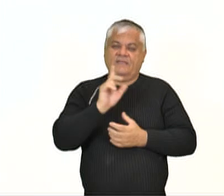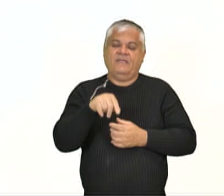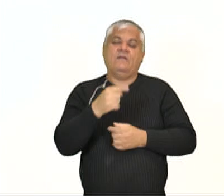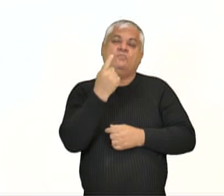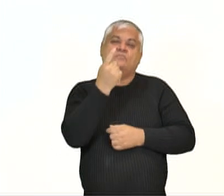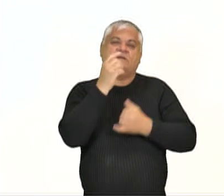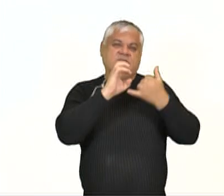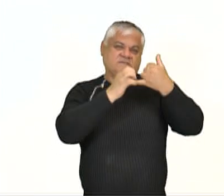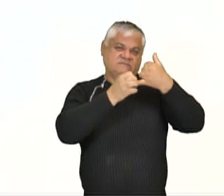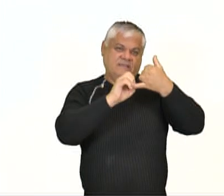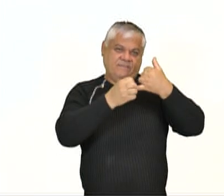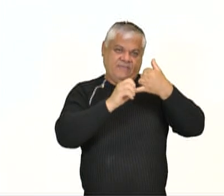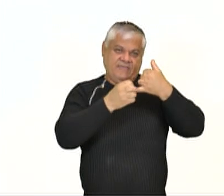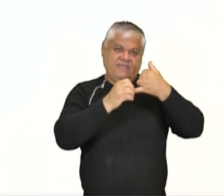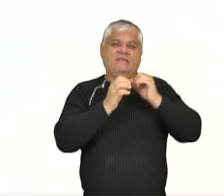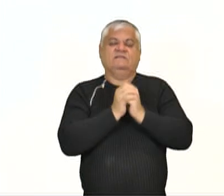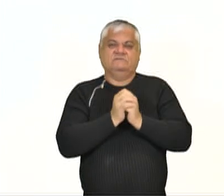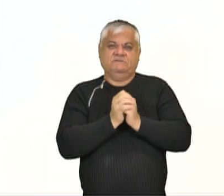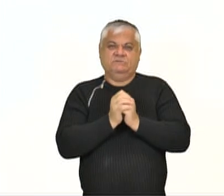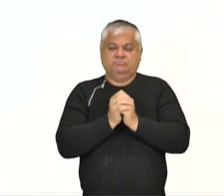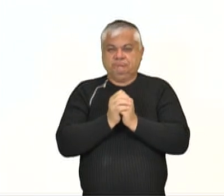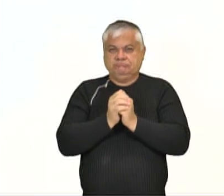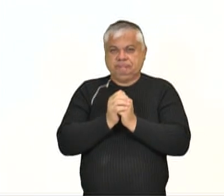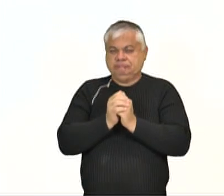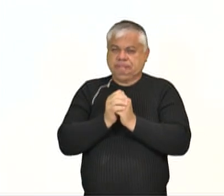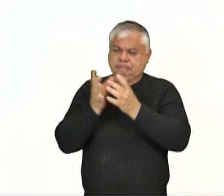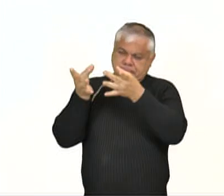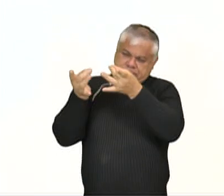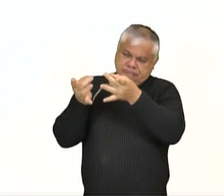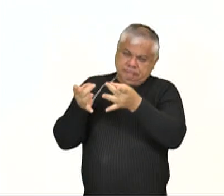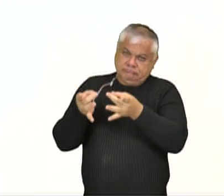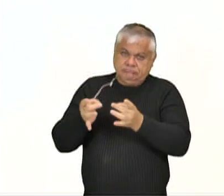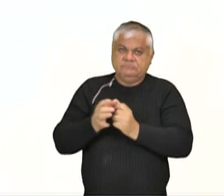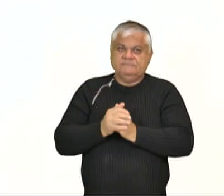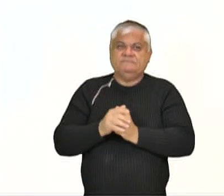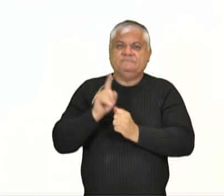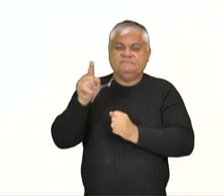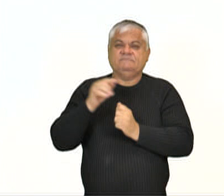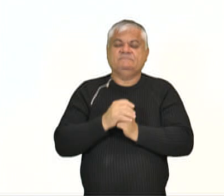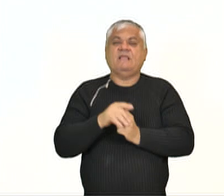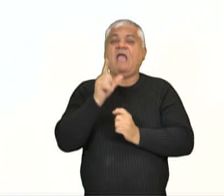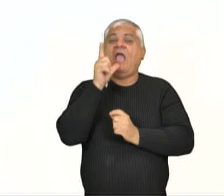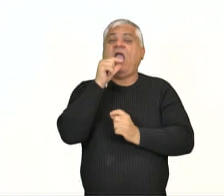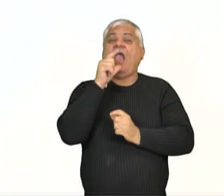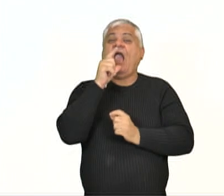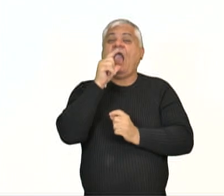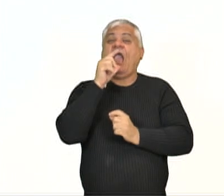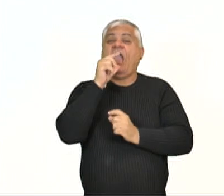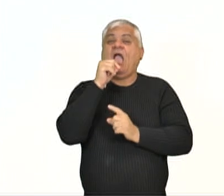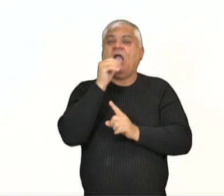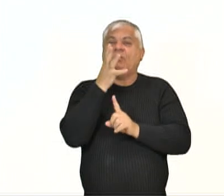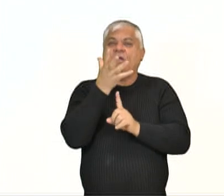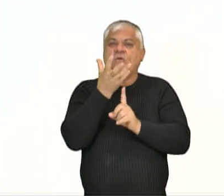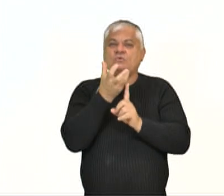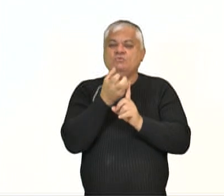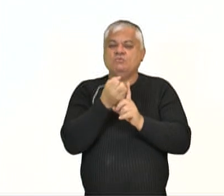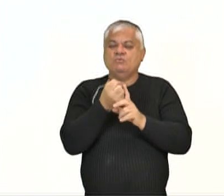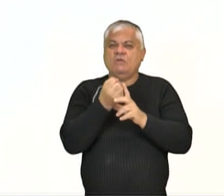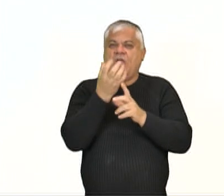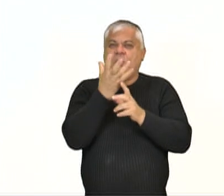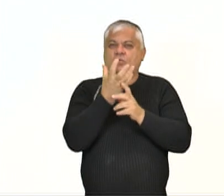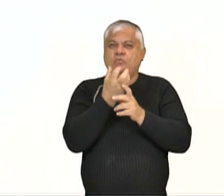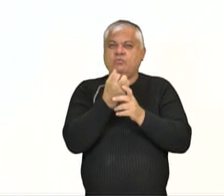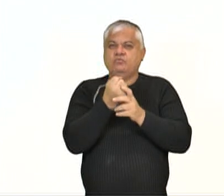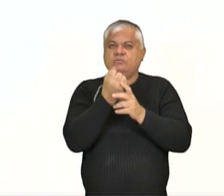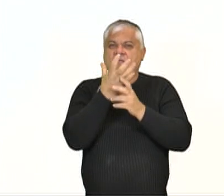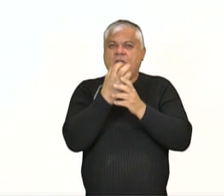semente com a sua estrutura morfológica, né? O que ela faz? Ela absorve a água do ambiente, ela vai